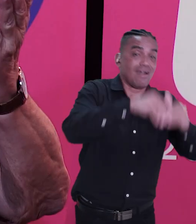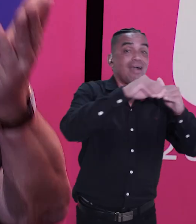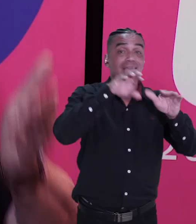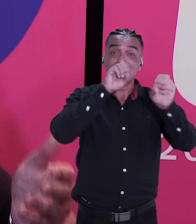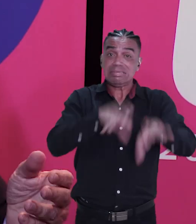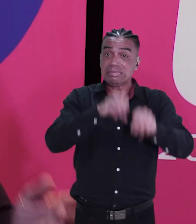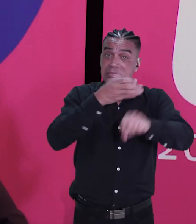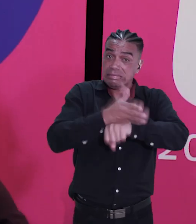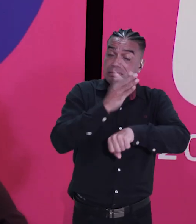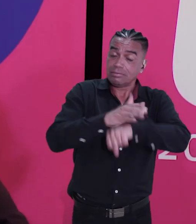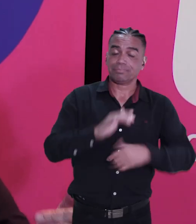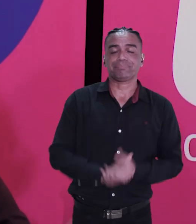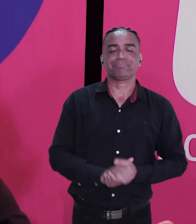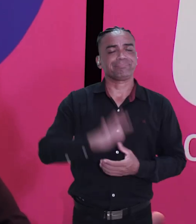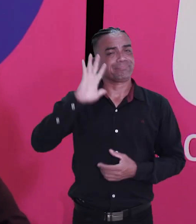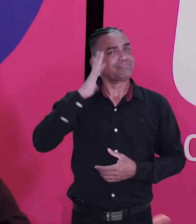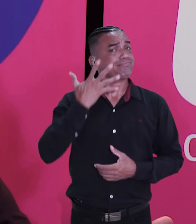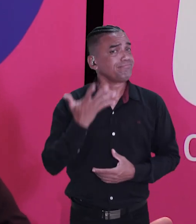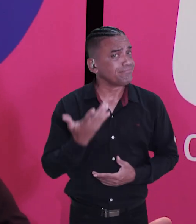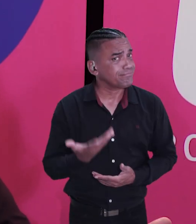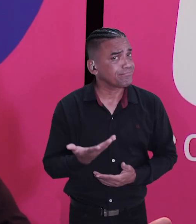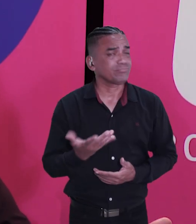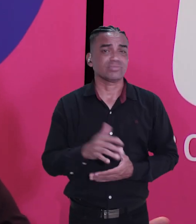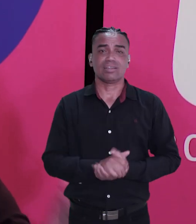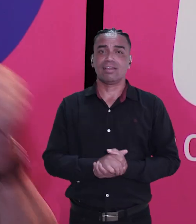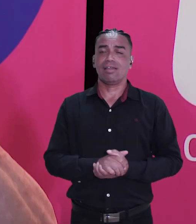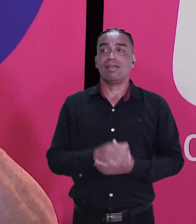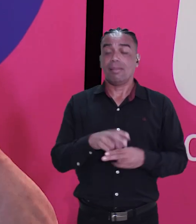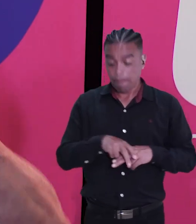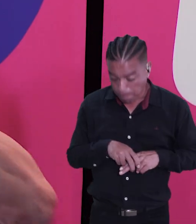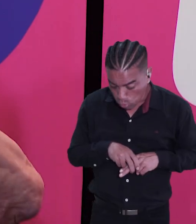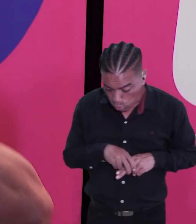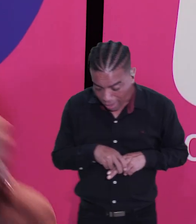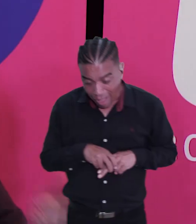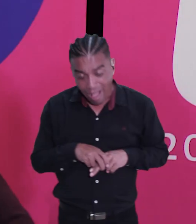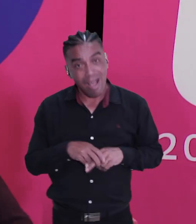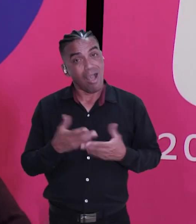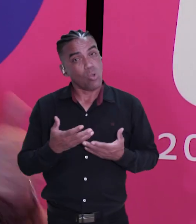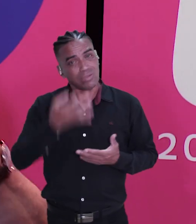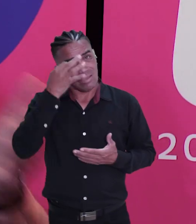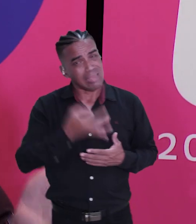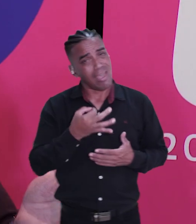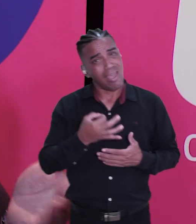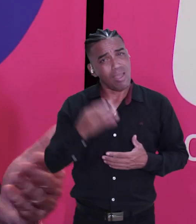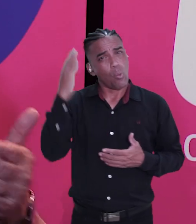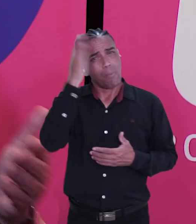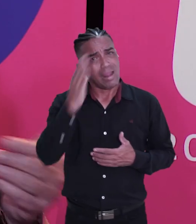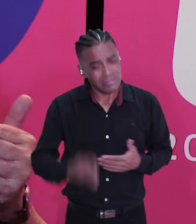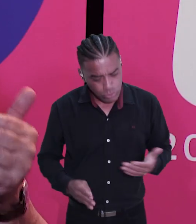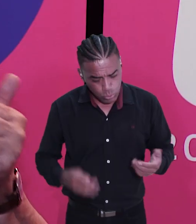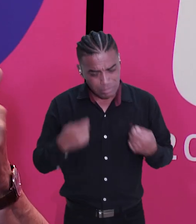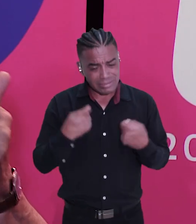ensinar quando chegasse lá, entendeu? O que aconteceu foi que por causa disso exatamente, quer dizer, o Brasil precisava